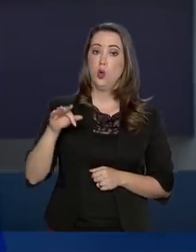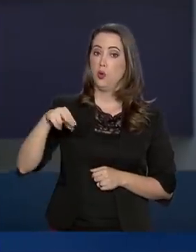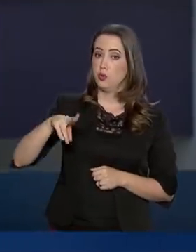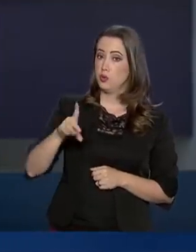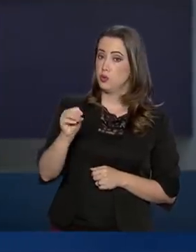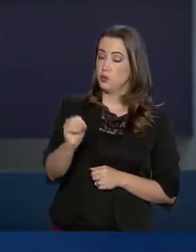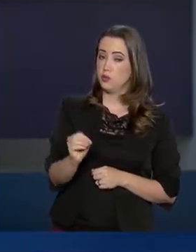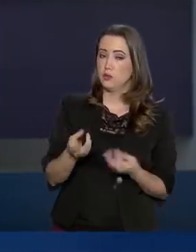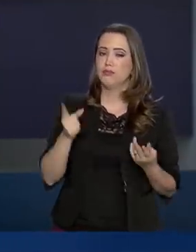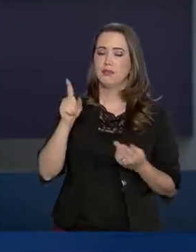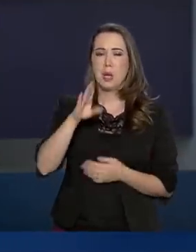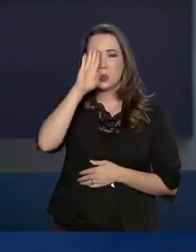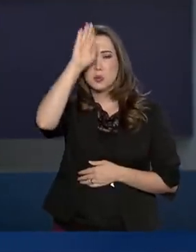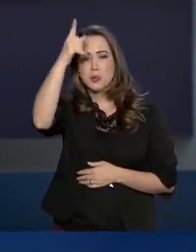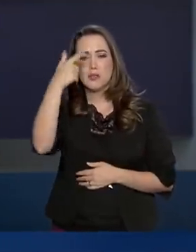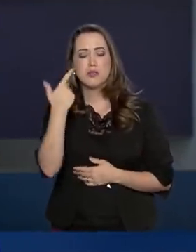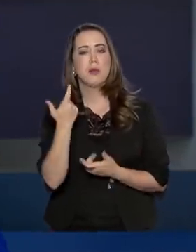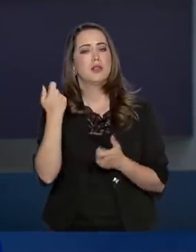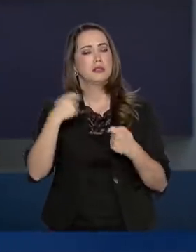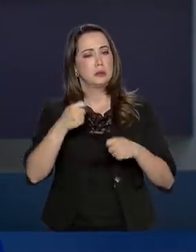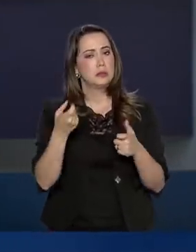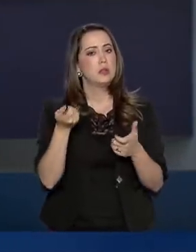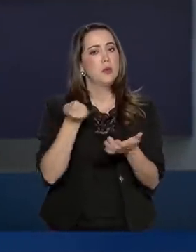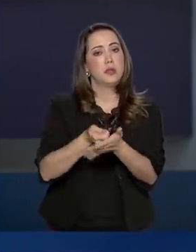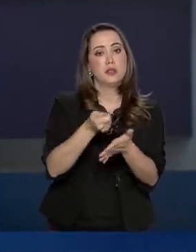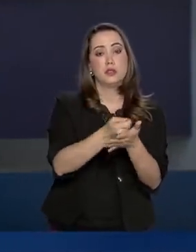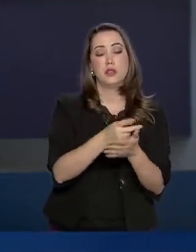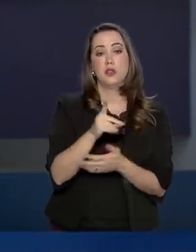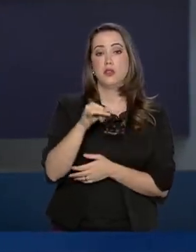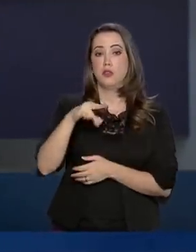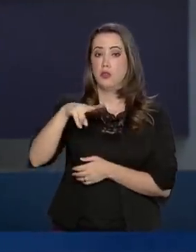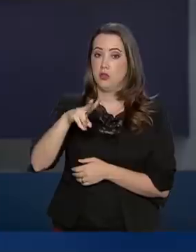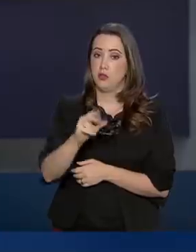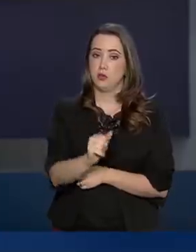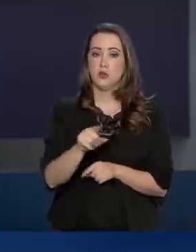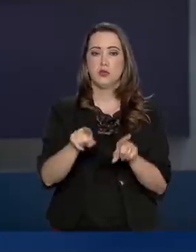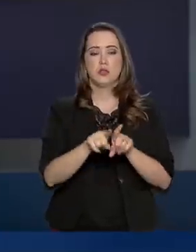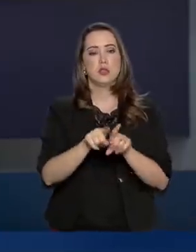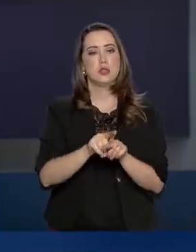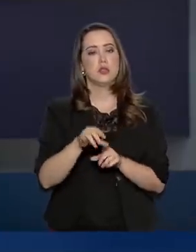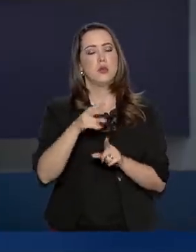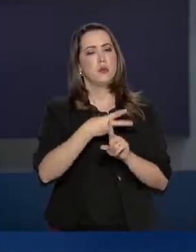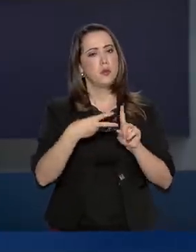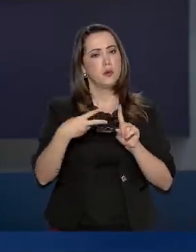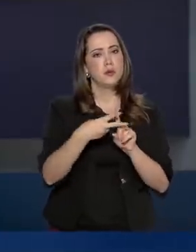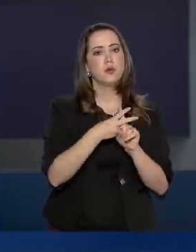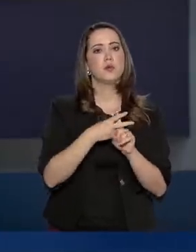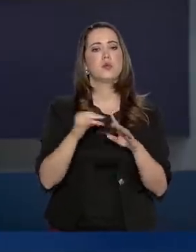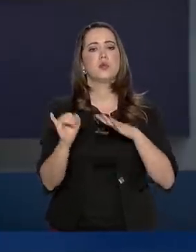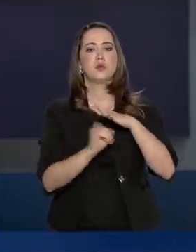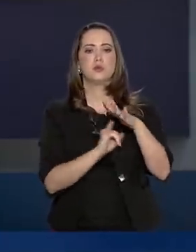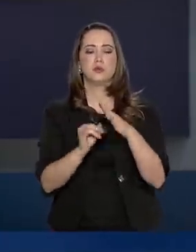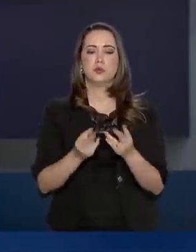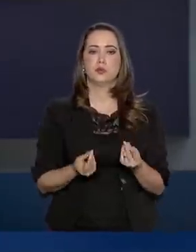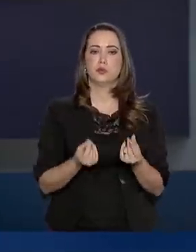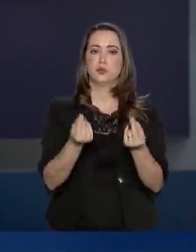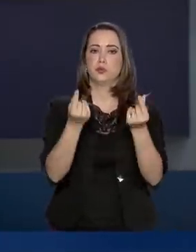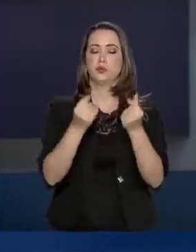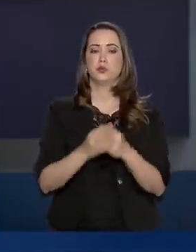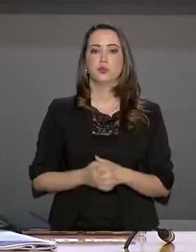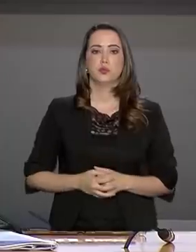de investimentos são os principais credores da dívida pública, seguidos pelos fundos de previdência e as instituições